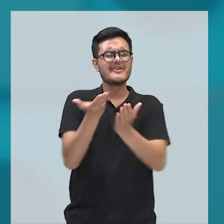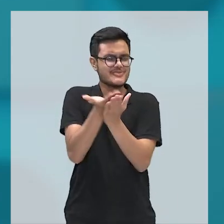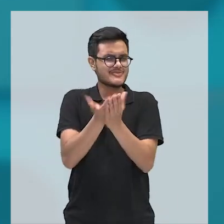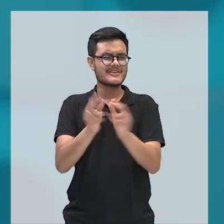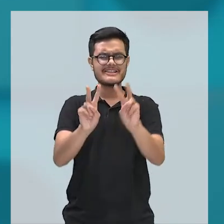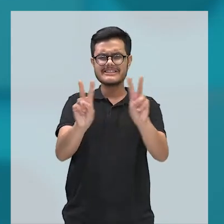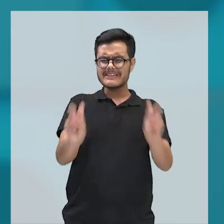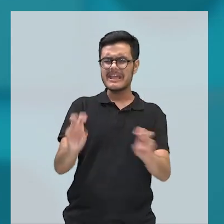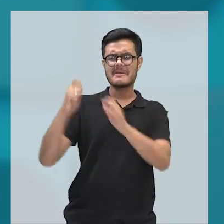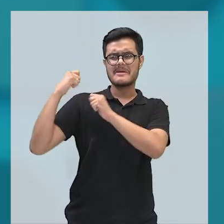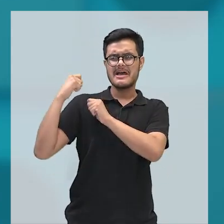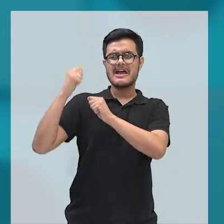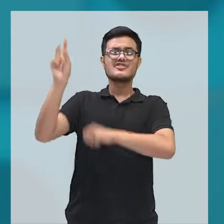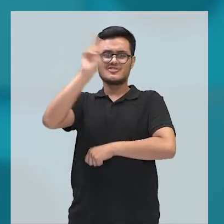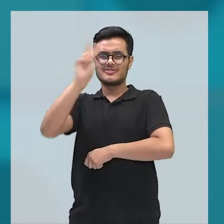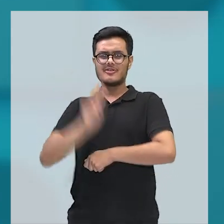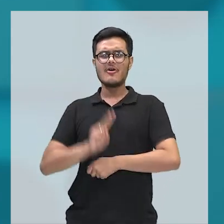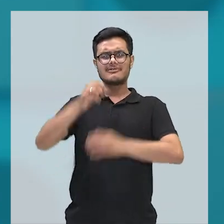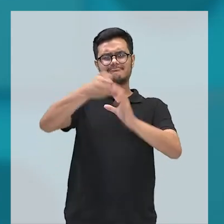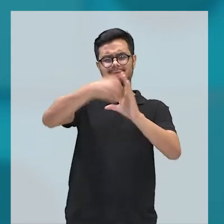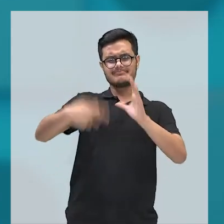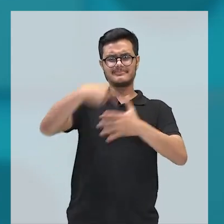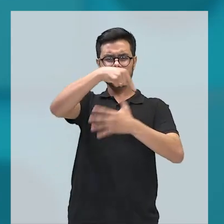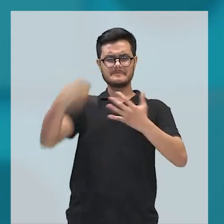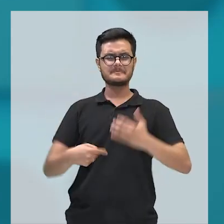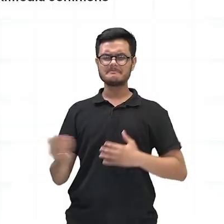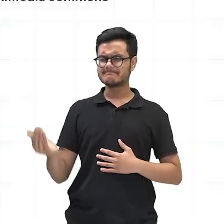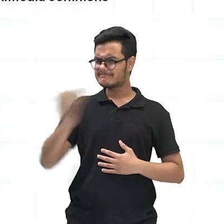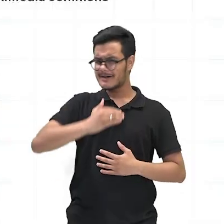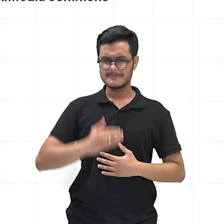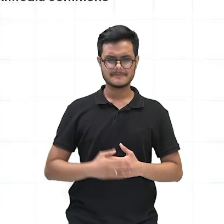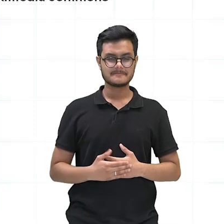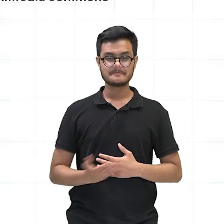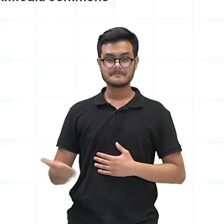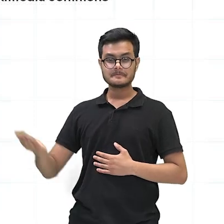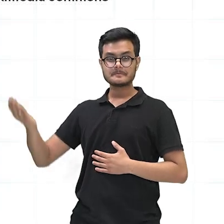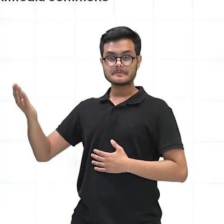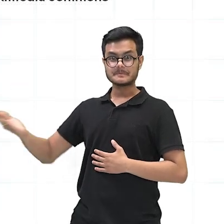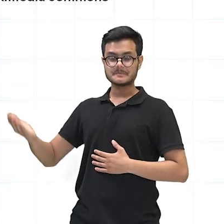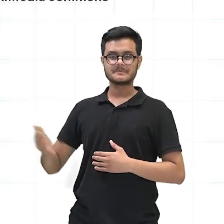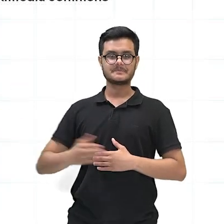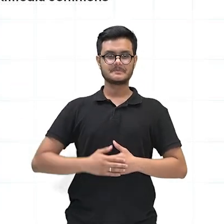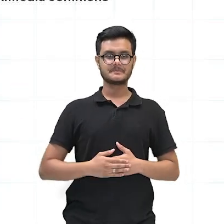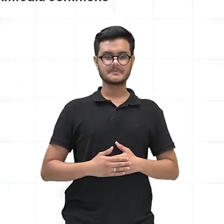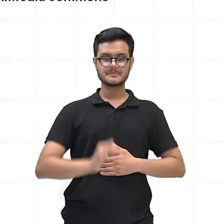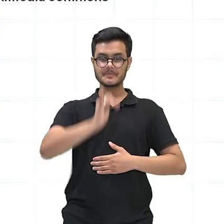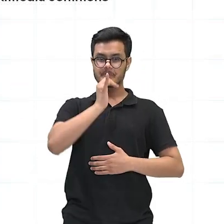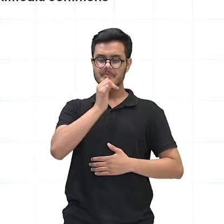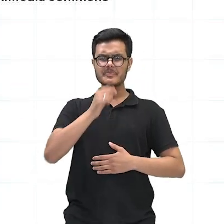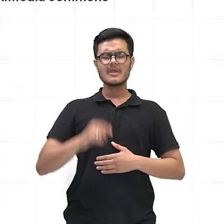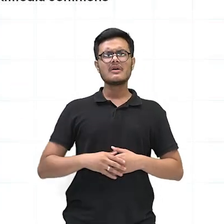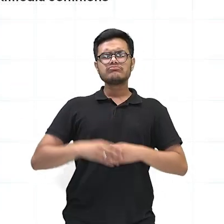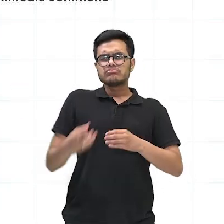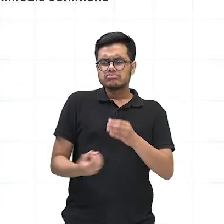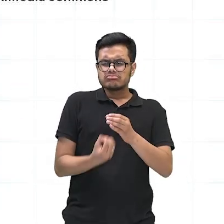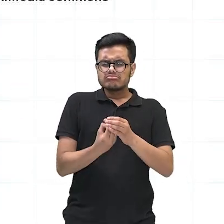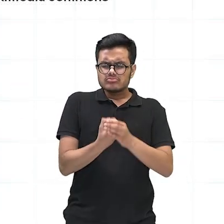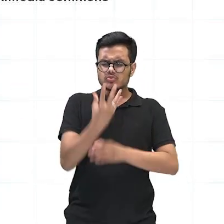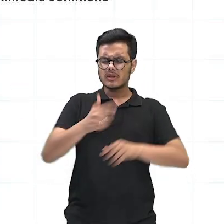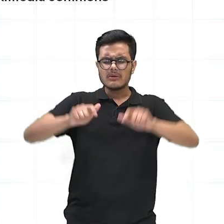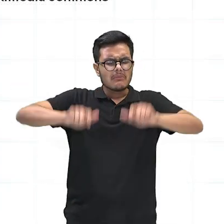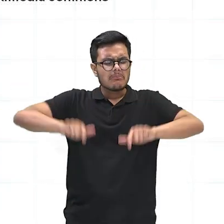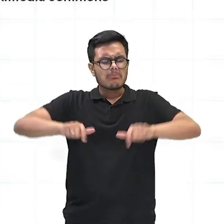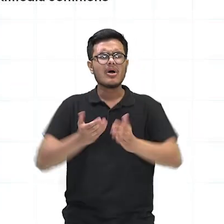suas histórias e as suas características? Vem comigo. Então acredita-se que surgiu há muito